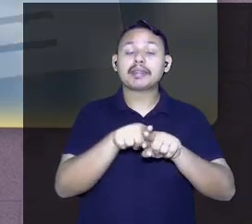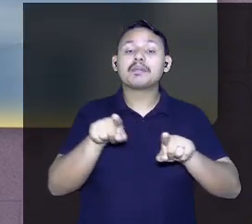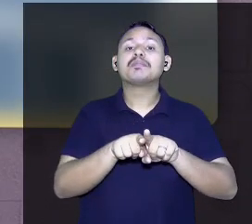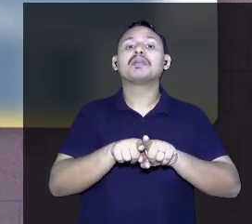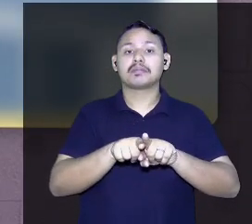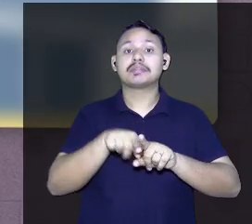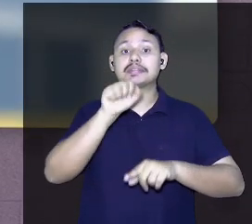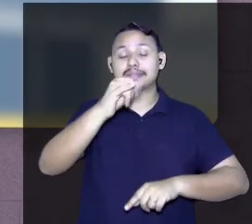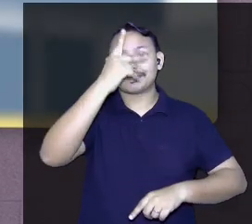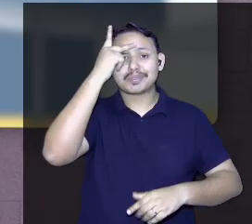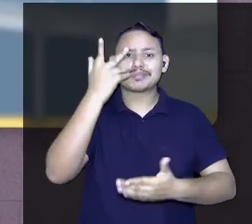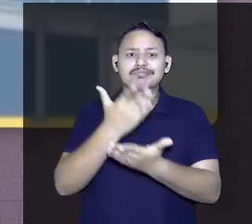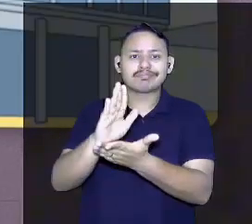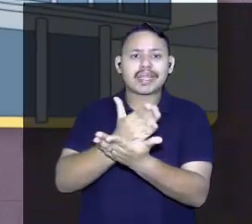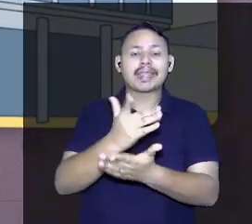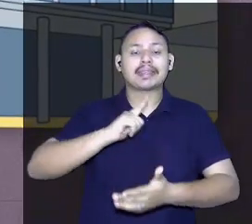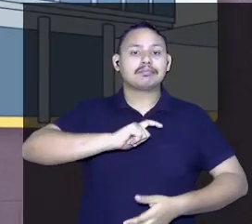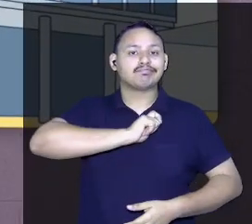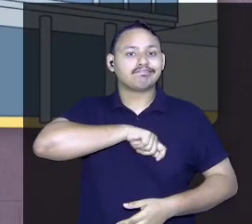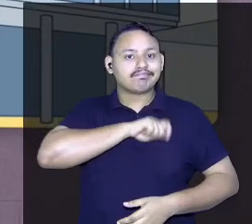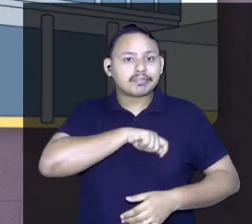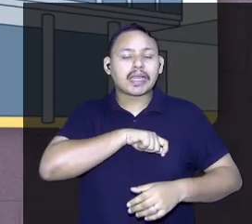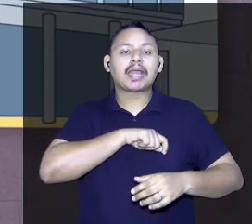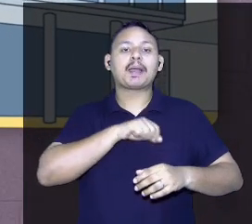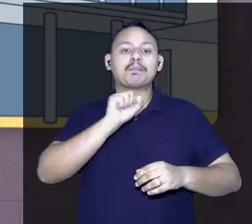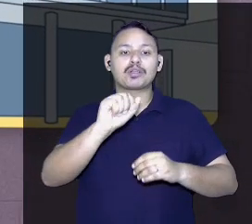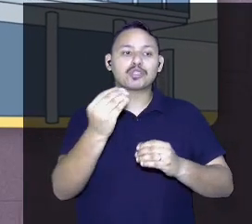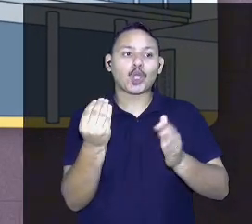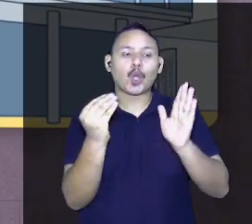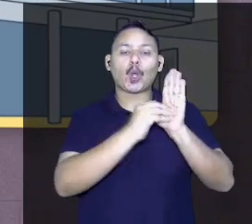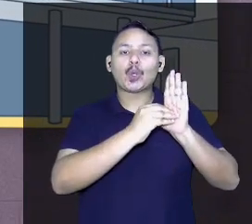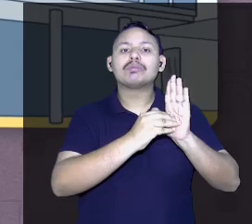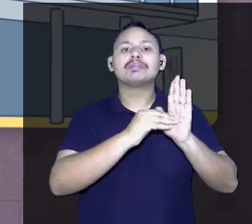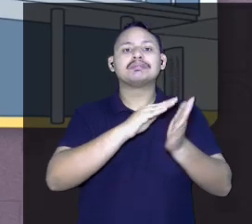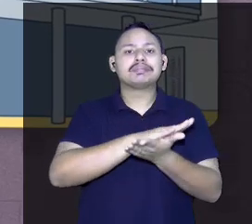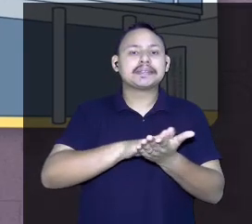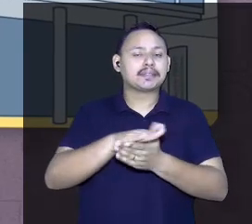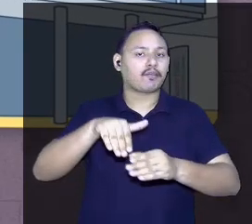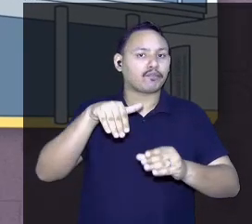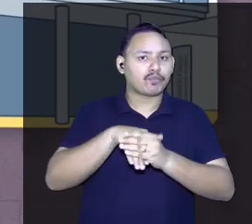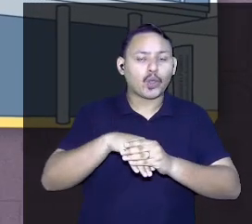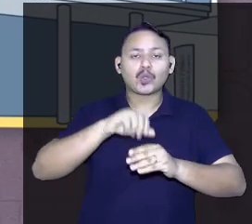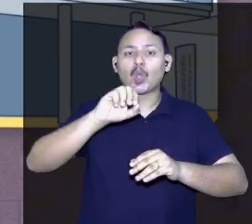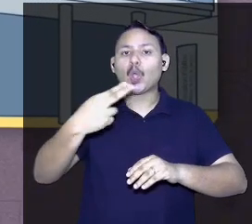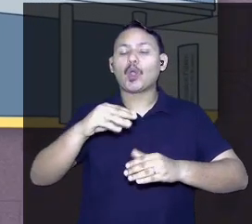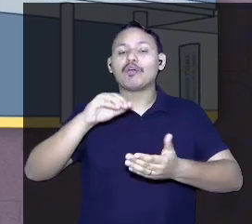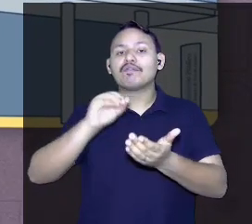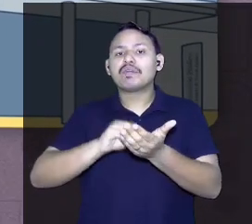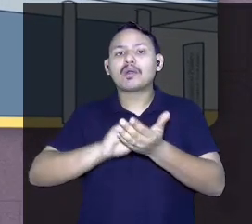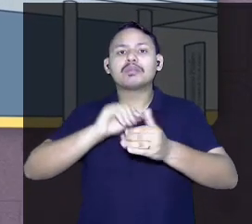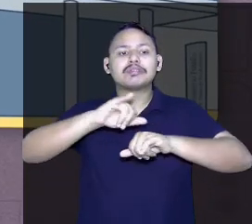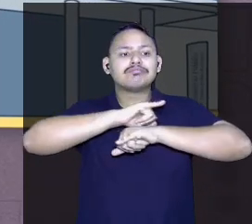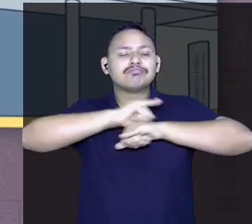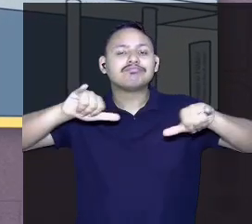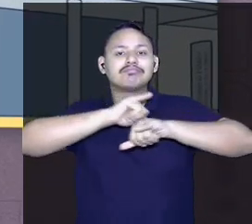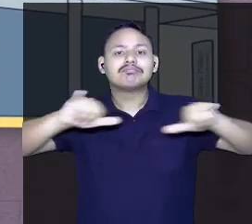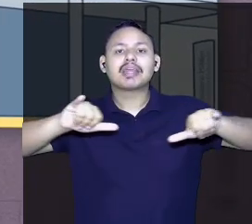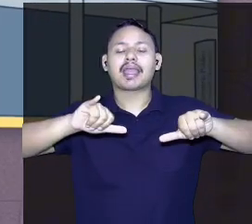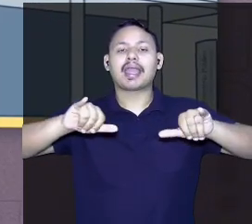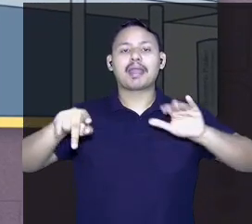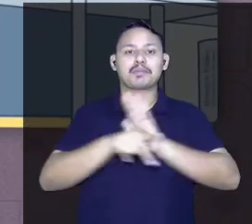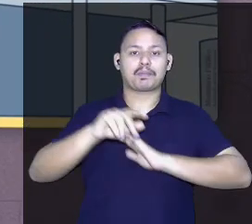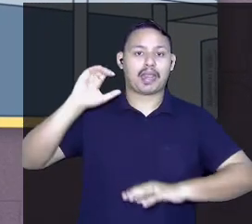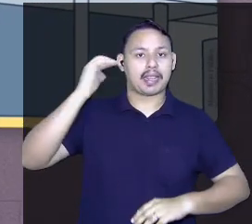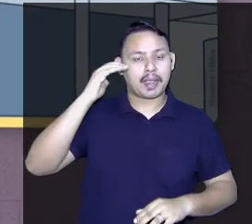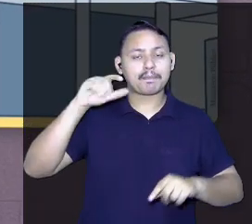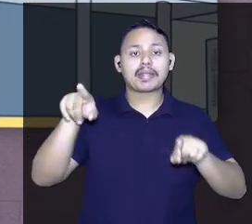Também combate as fraudes de cota de gênero que podem aparecer pela votação zerada, inexpressiva ou pela ausência de atos